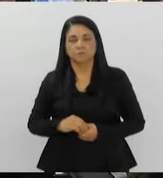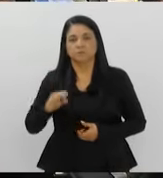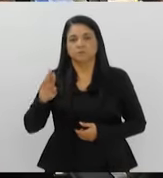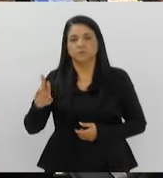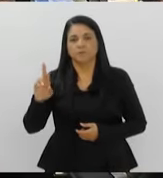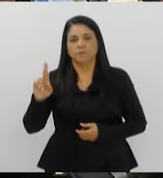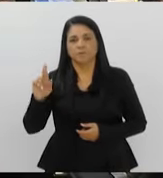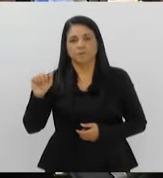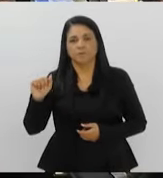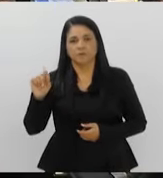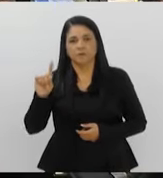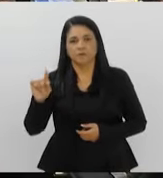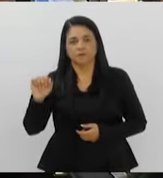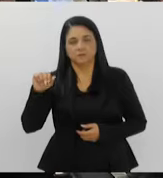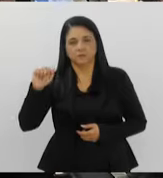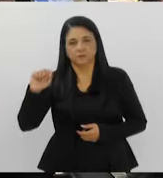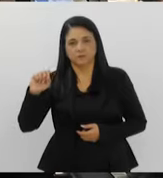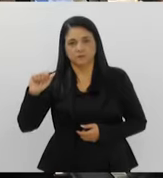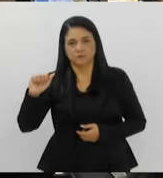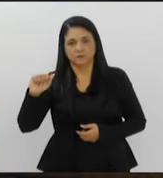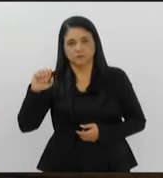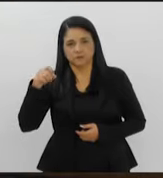Brazão, voto aqui